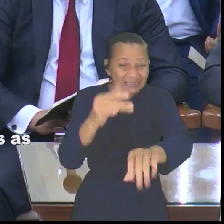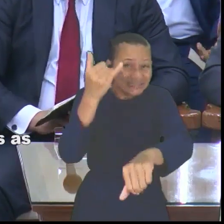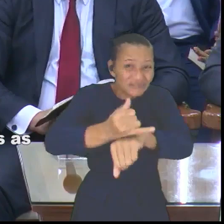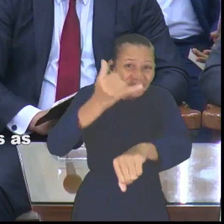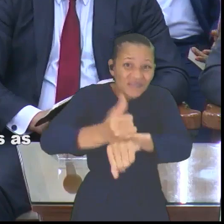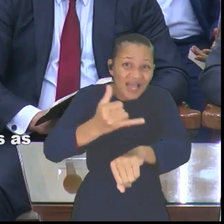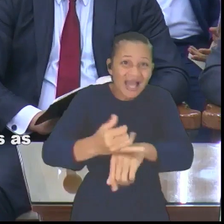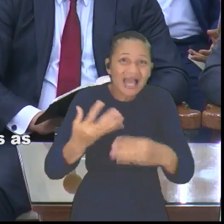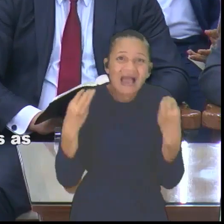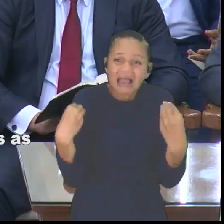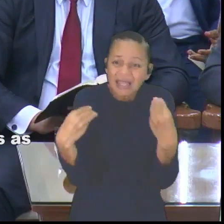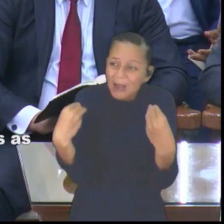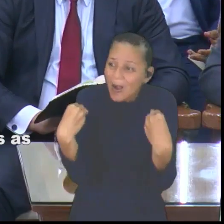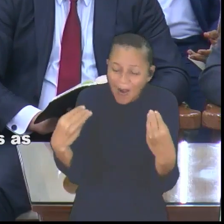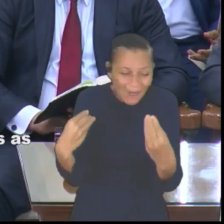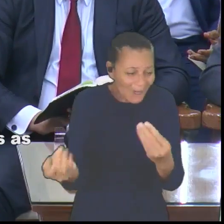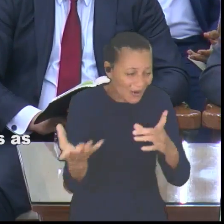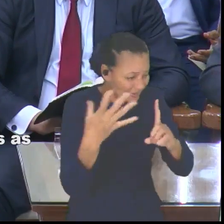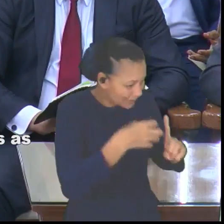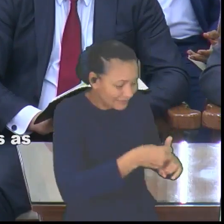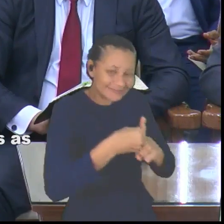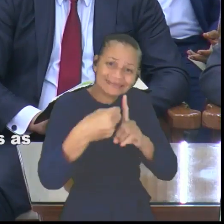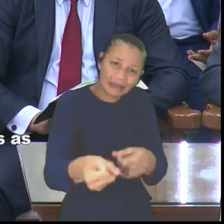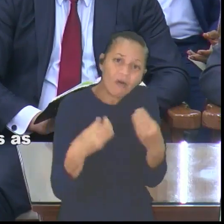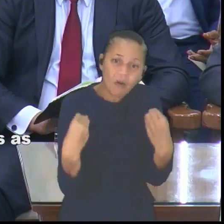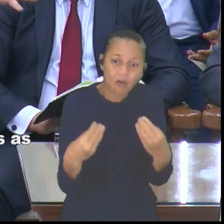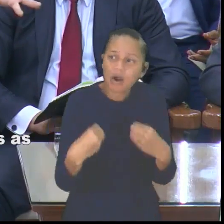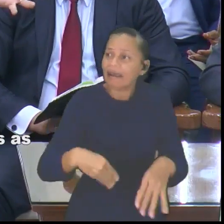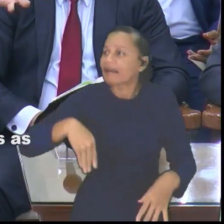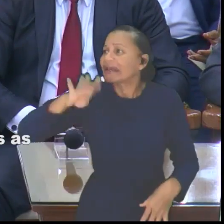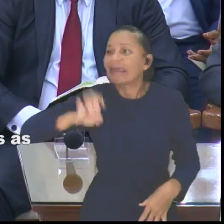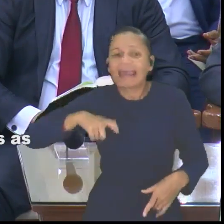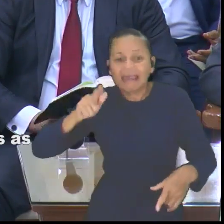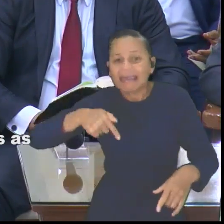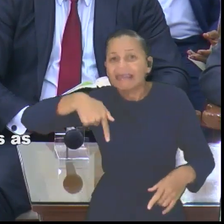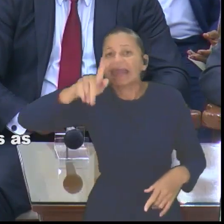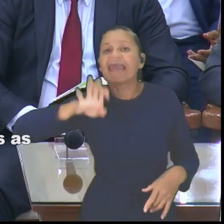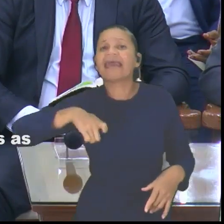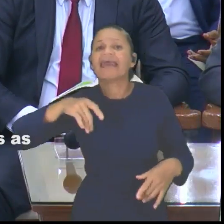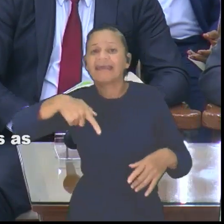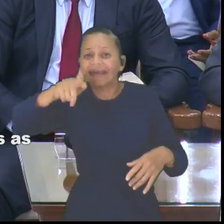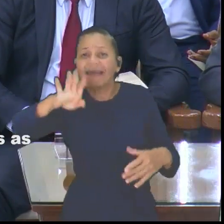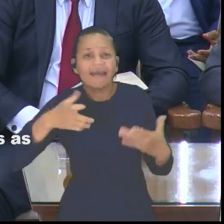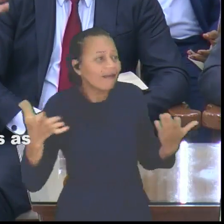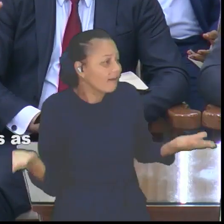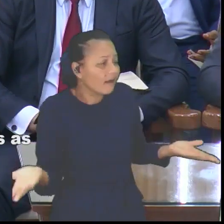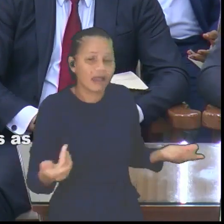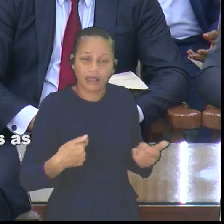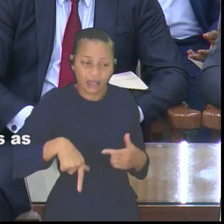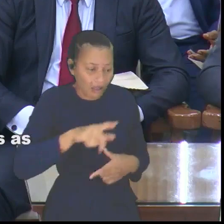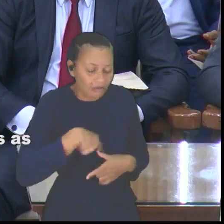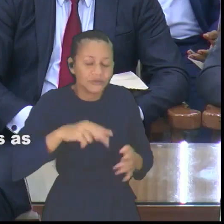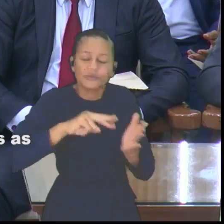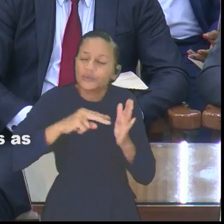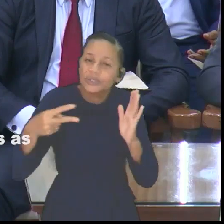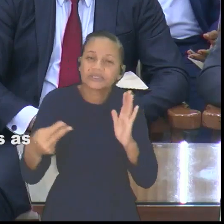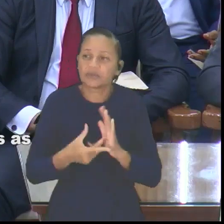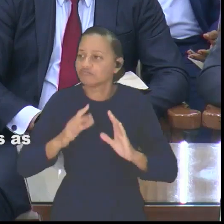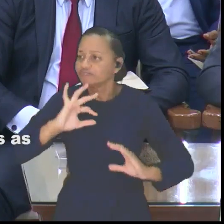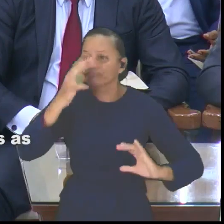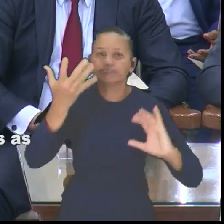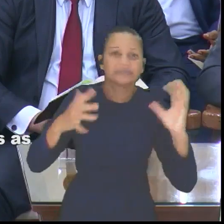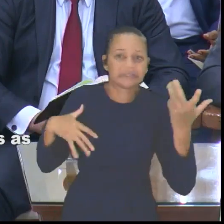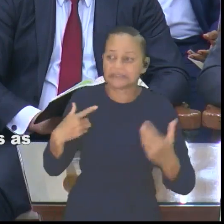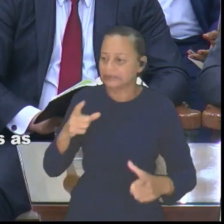ferro. Quem poderia tirar Pedro dali? Quem poderia arrancar Pedro dali? Isso significa situações